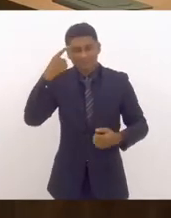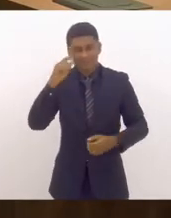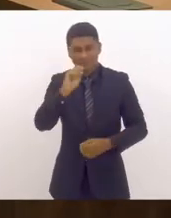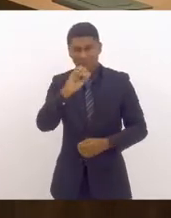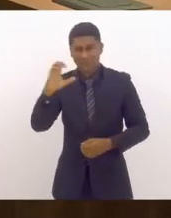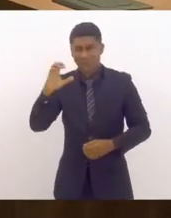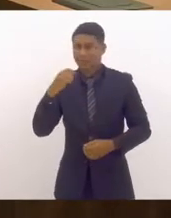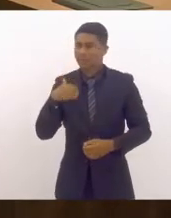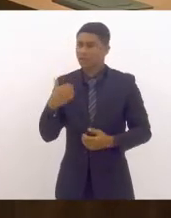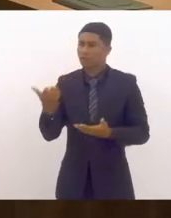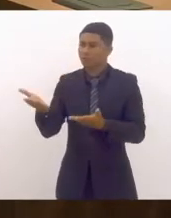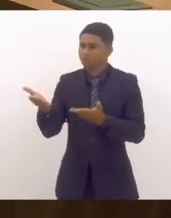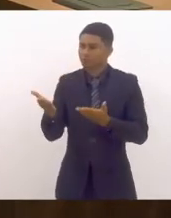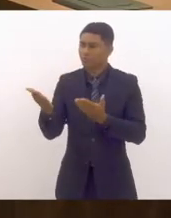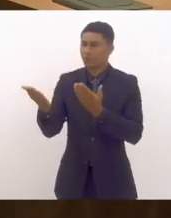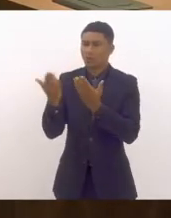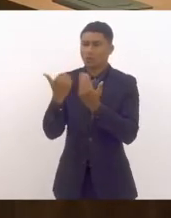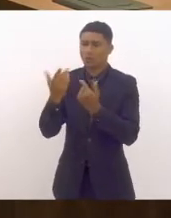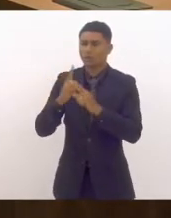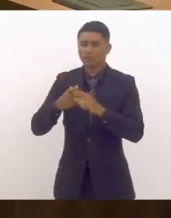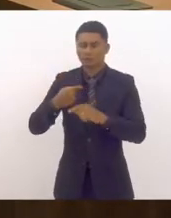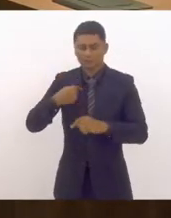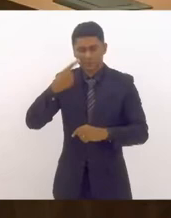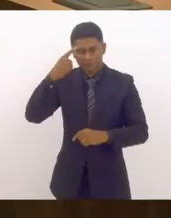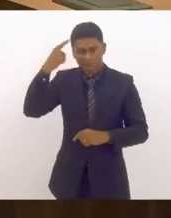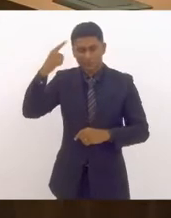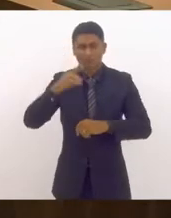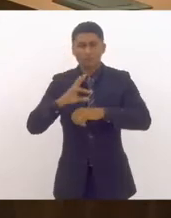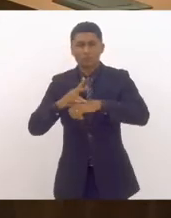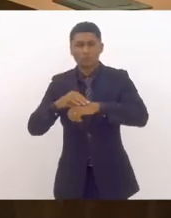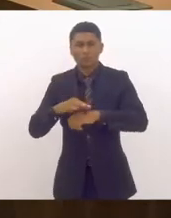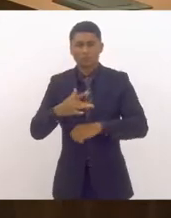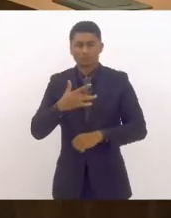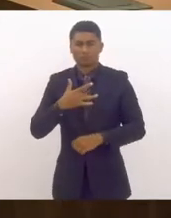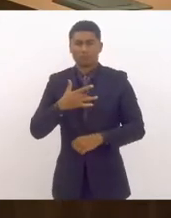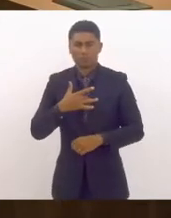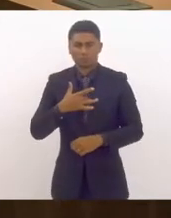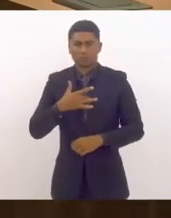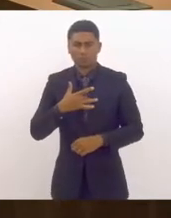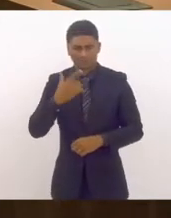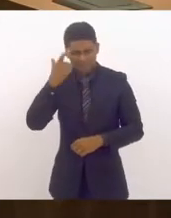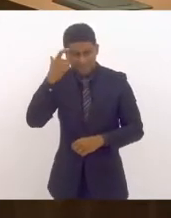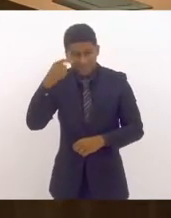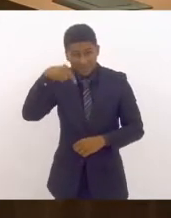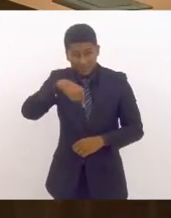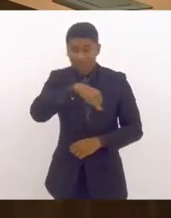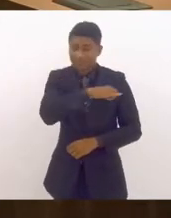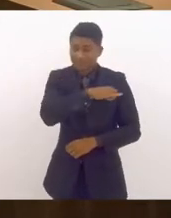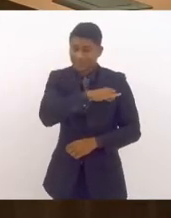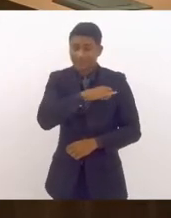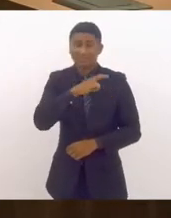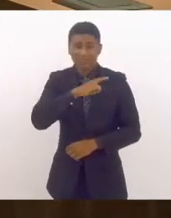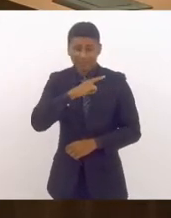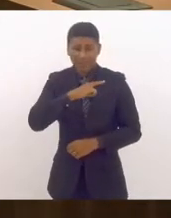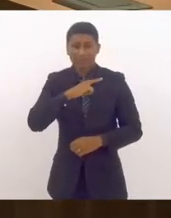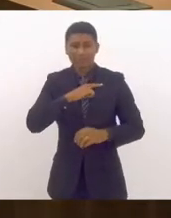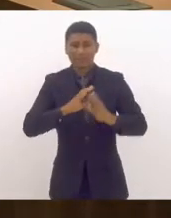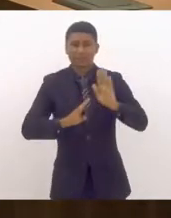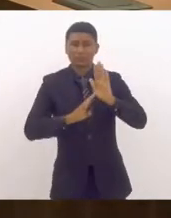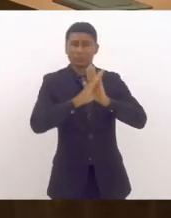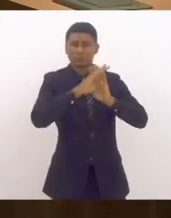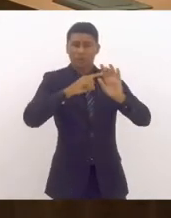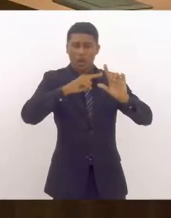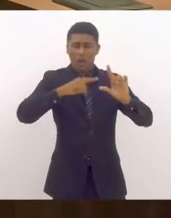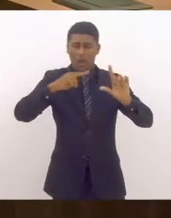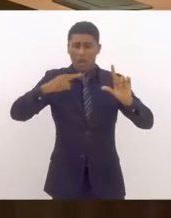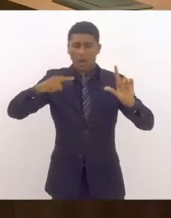questão da tuberculose. O Rio de Janeiro ostenta alguns dos indicadores mais elevados de tuberculose no Brasil, não apenas